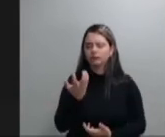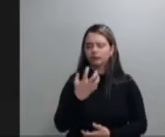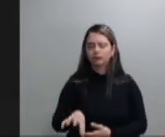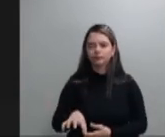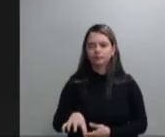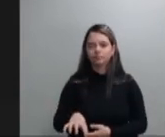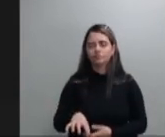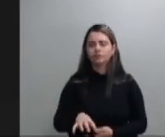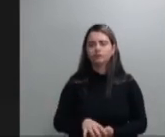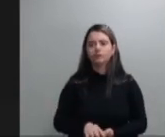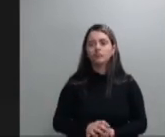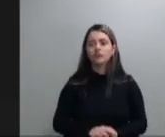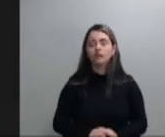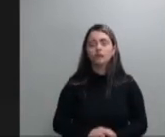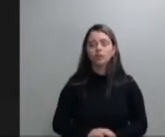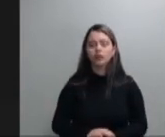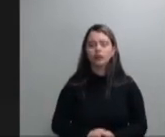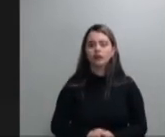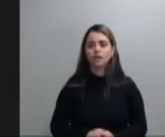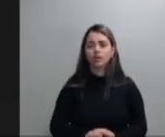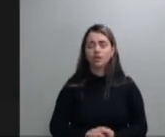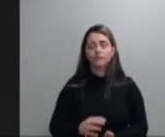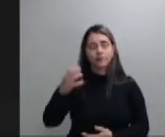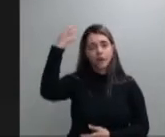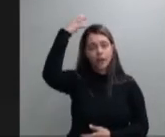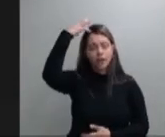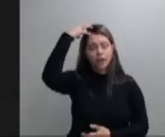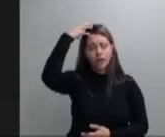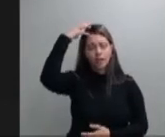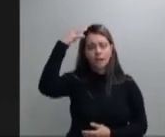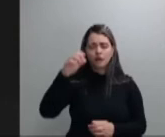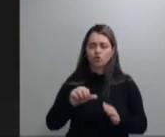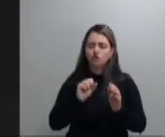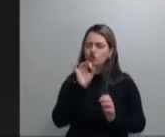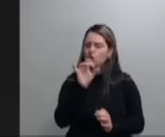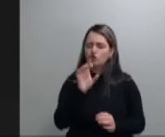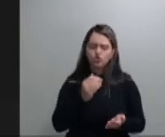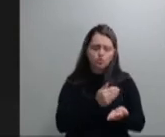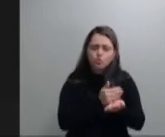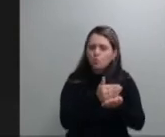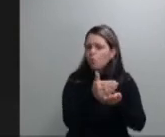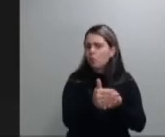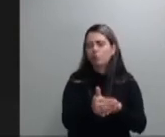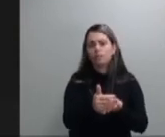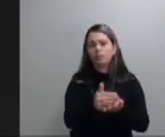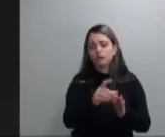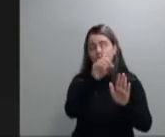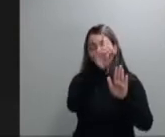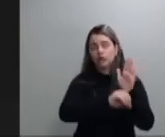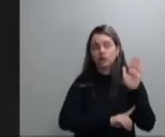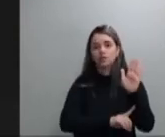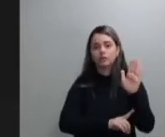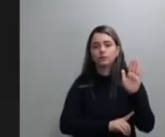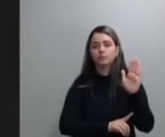também vou ler apenas a cabeça da emenda do acordo que decidiu os embargos declaratórios no tribunal de origem